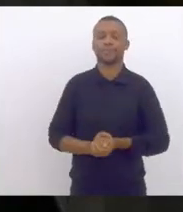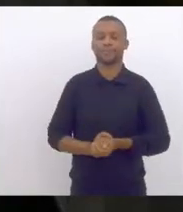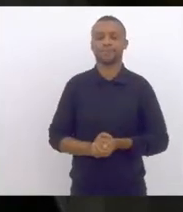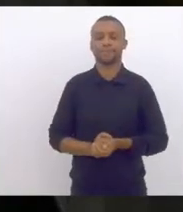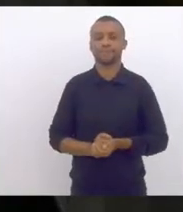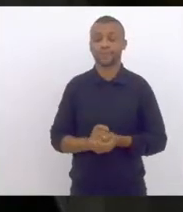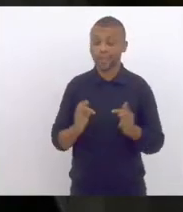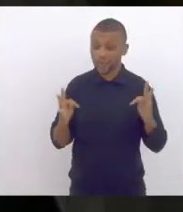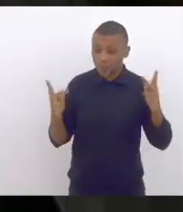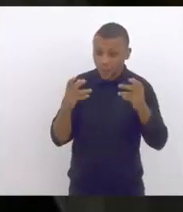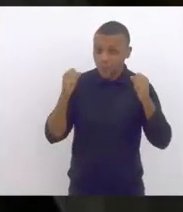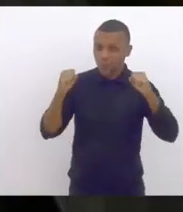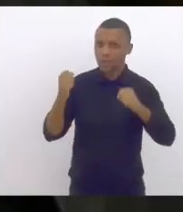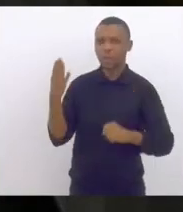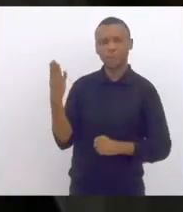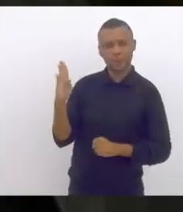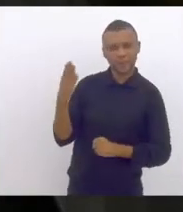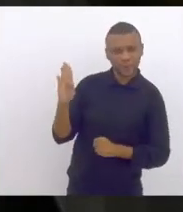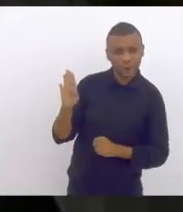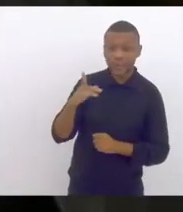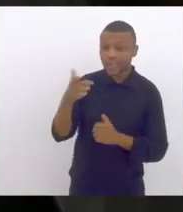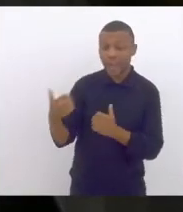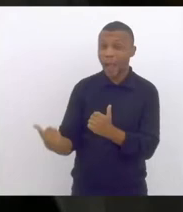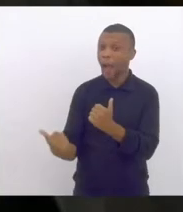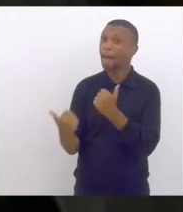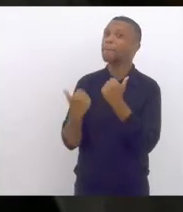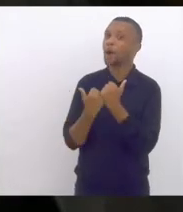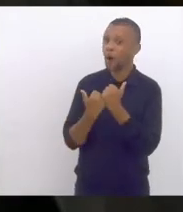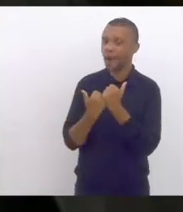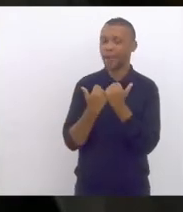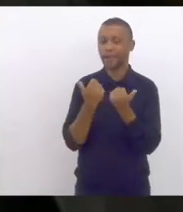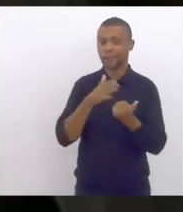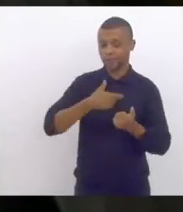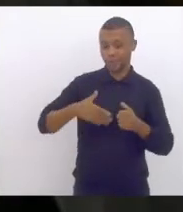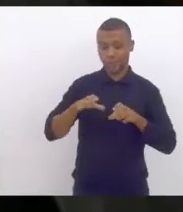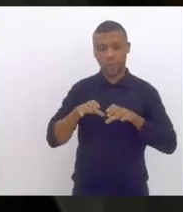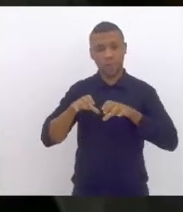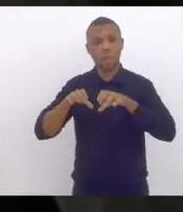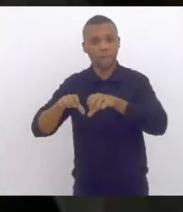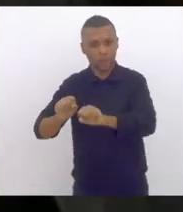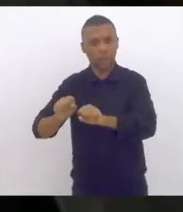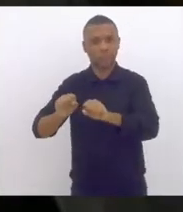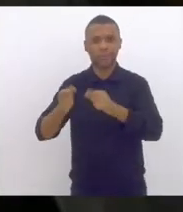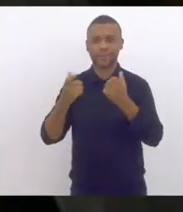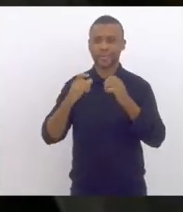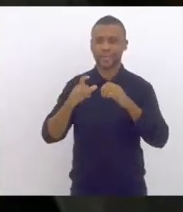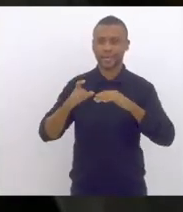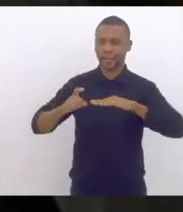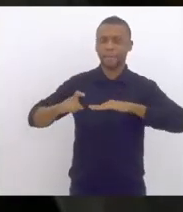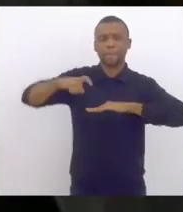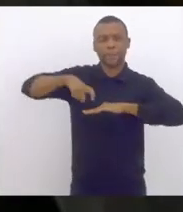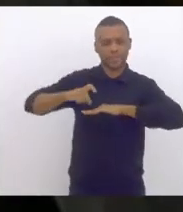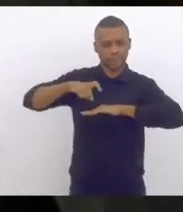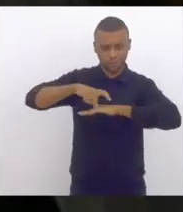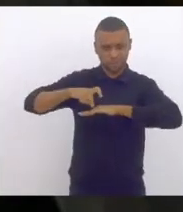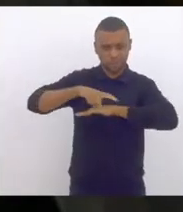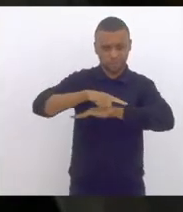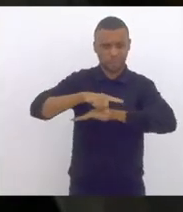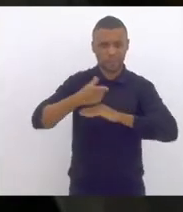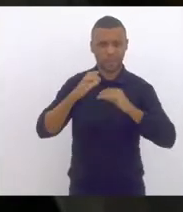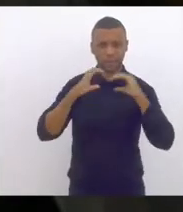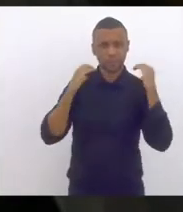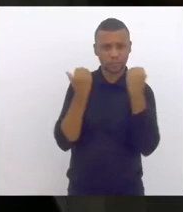Do Botafogo? O tombamento da pista do Célio de Barros. Salve o Botafogo, meu time, inclusive. Queria pedir, então, essa coautoria para a bancada do